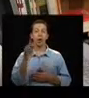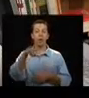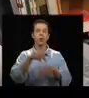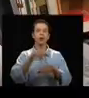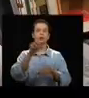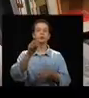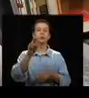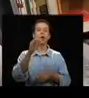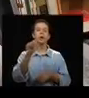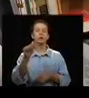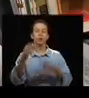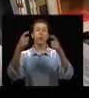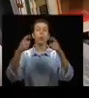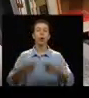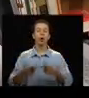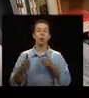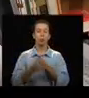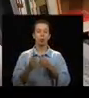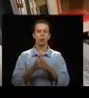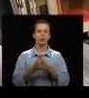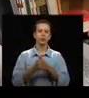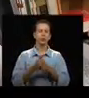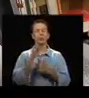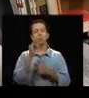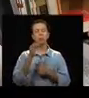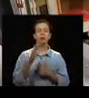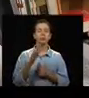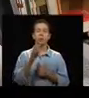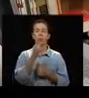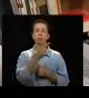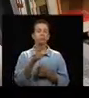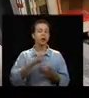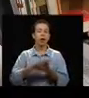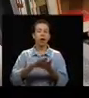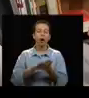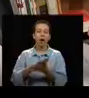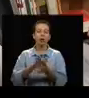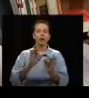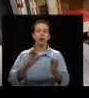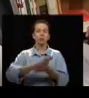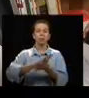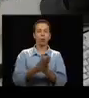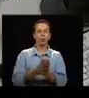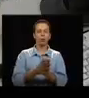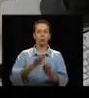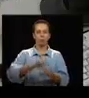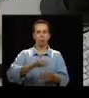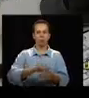aí na Suécia, num local em que, digamos assim, há tão poucos